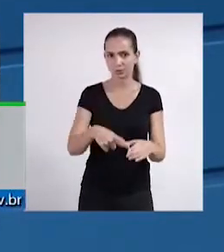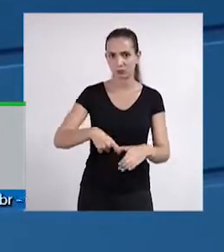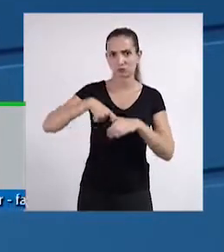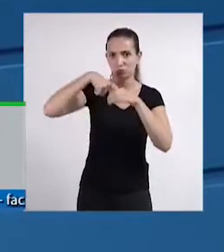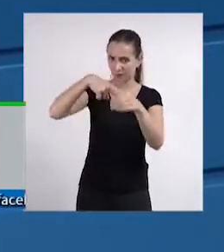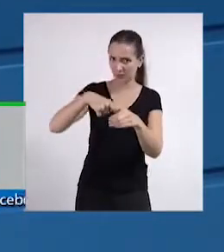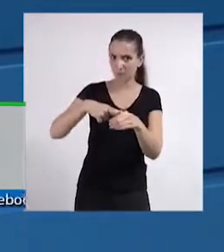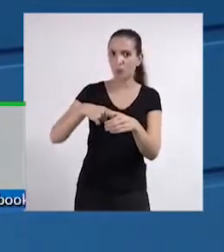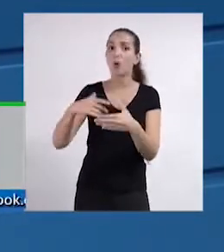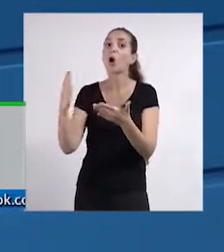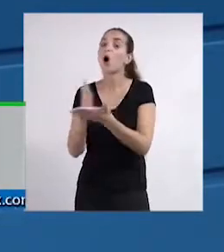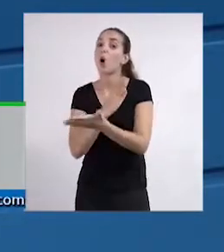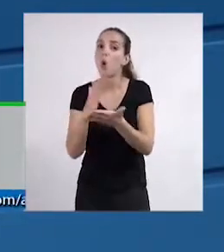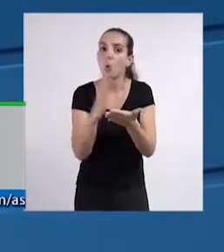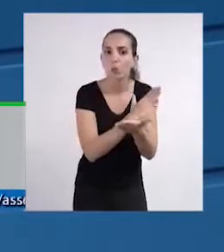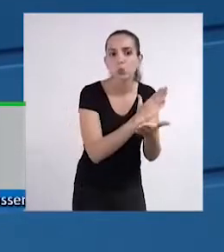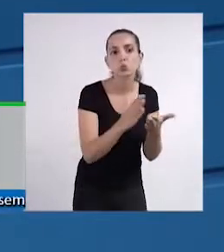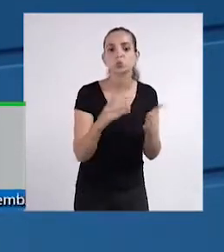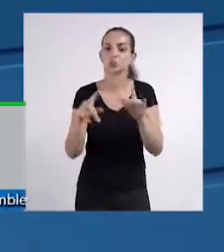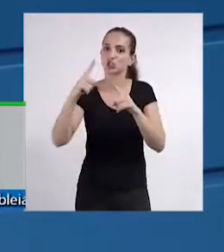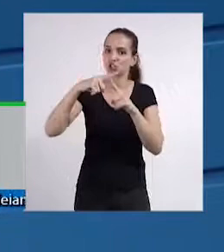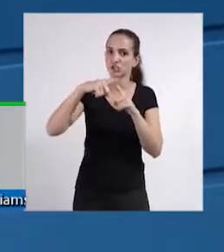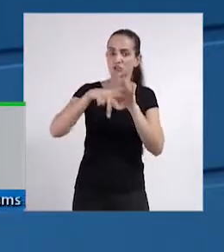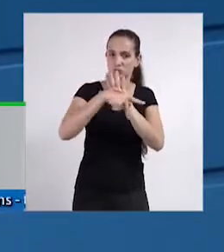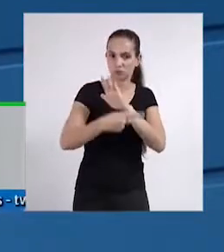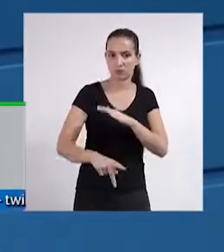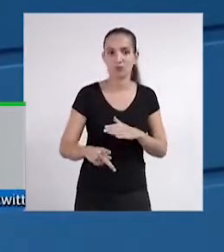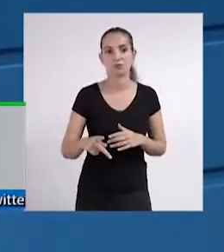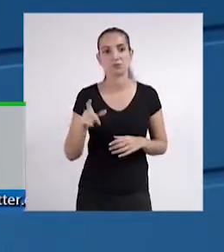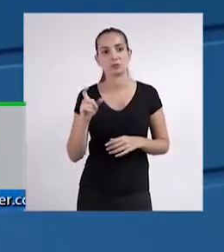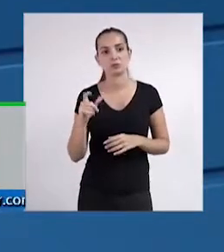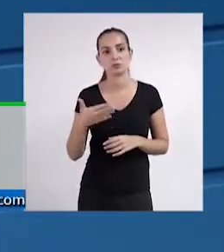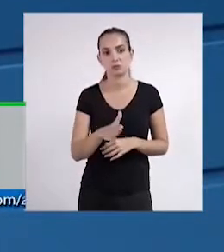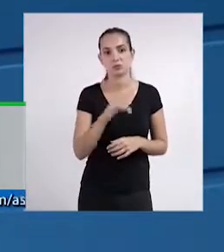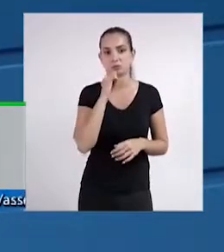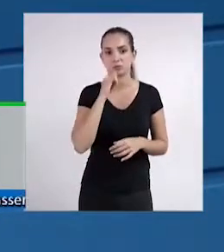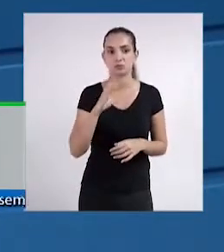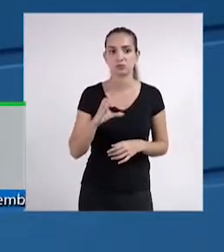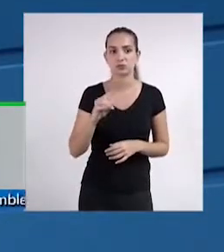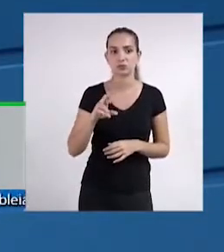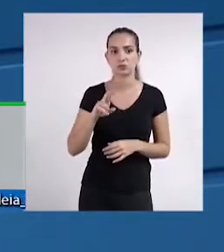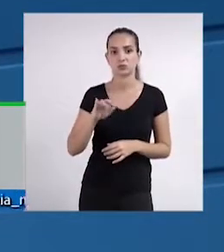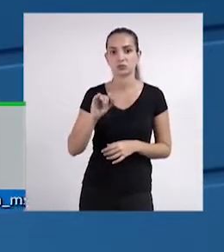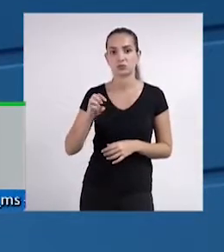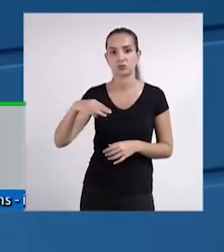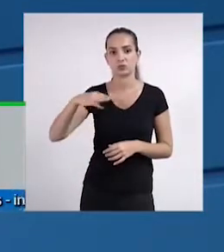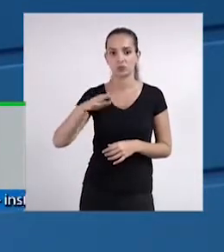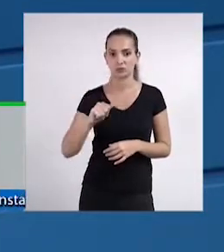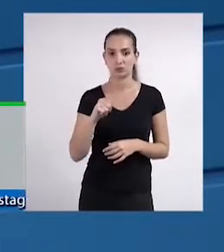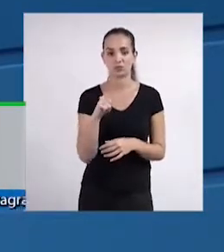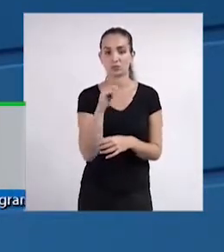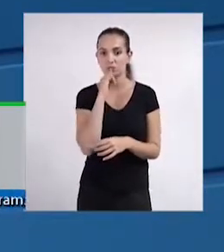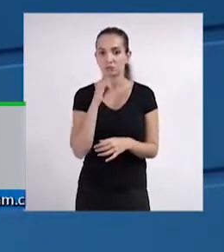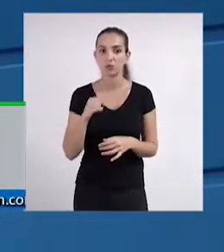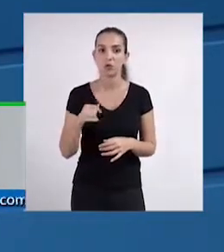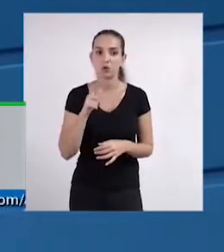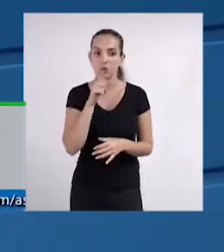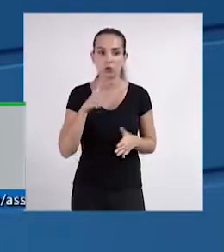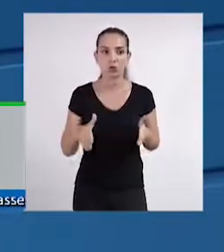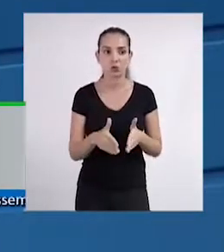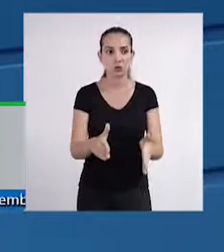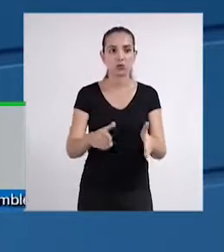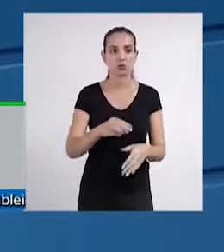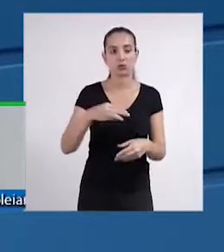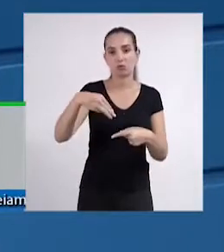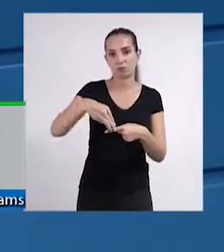algumas espécies. A curimba, por exemplo. Você vai no Rio Miranda, hoje é praga no Rio Miranda a curimba. Chega a zular o rio.